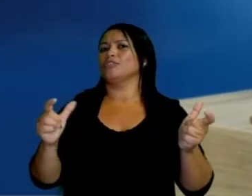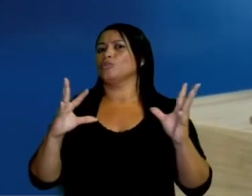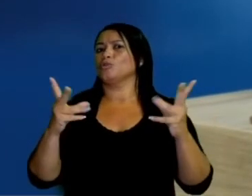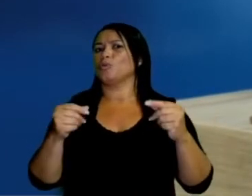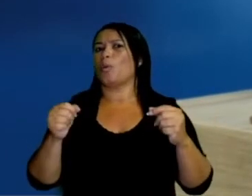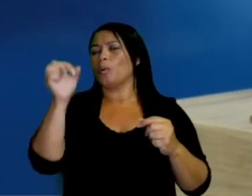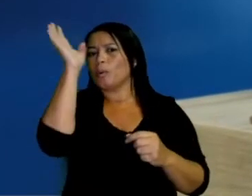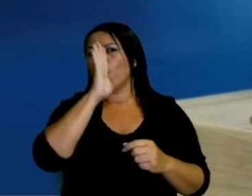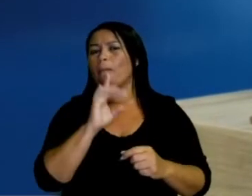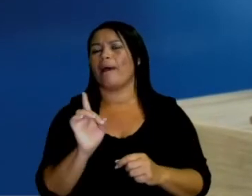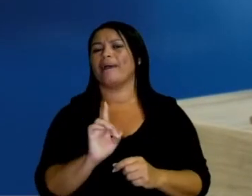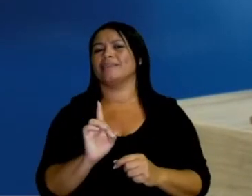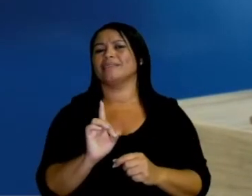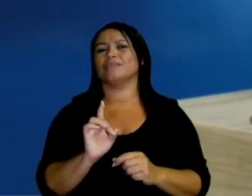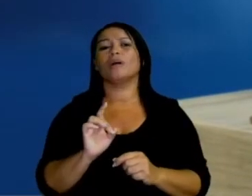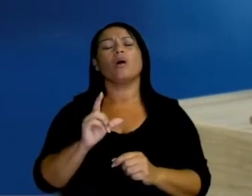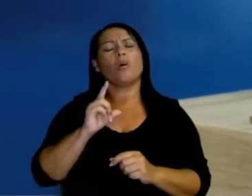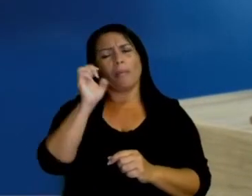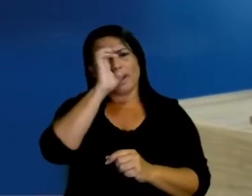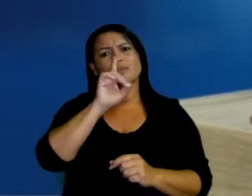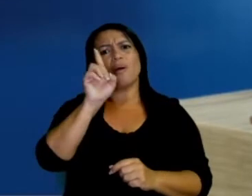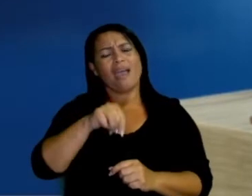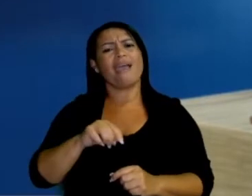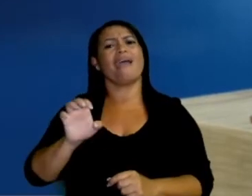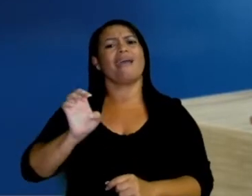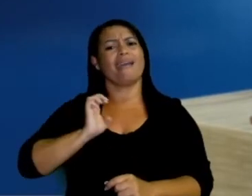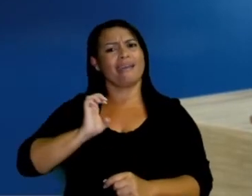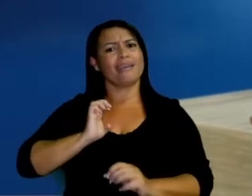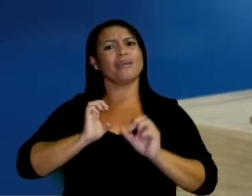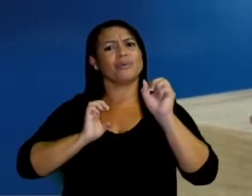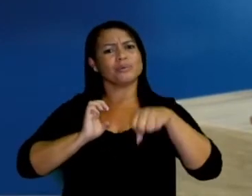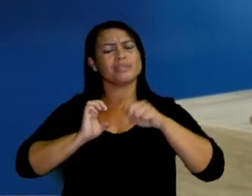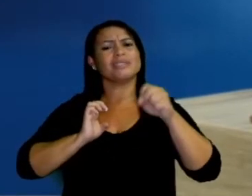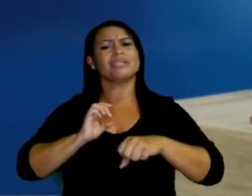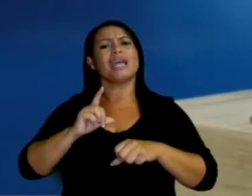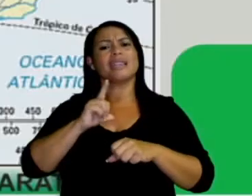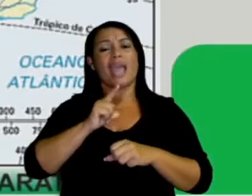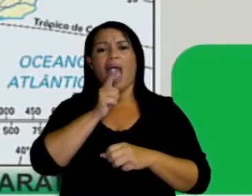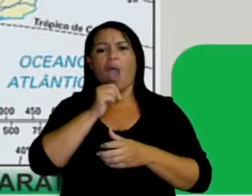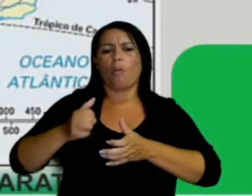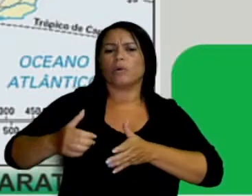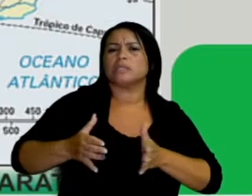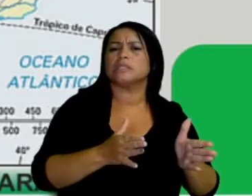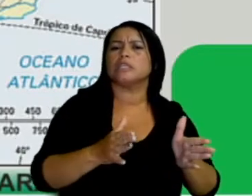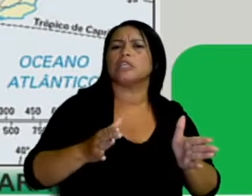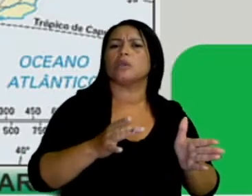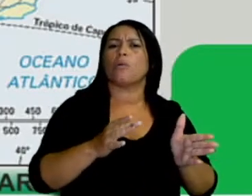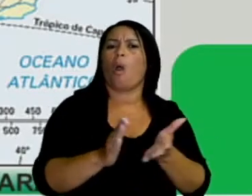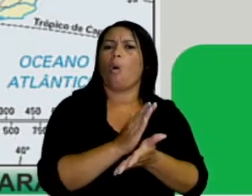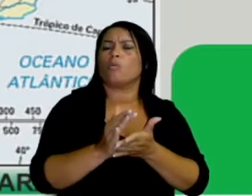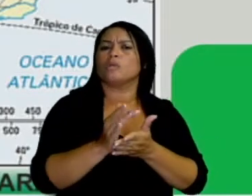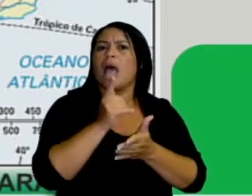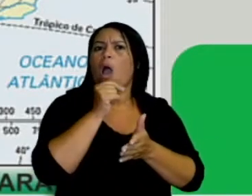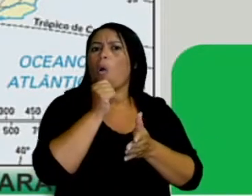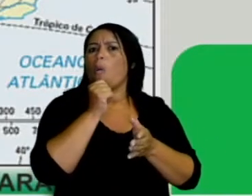Brasil é rico em recursos hídricos, tá? Rios caudalosos, rios com grande volume de água, né? Eles vão estar em